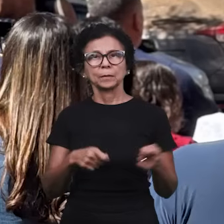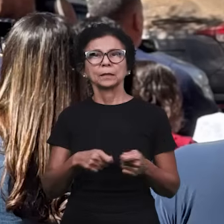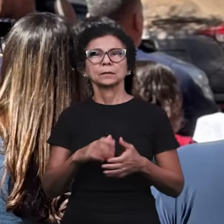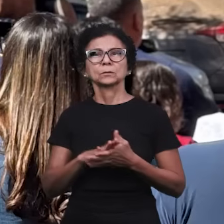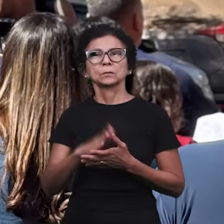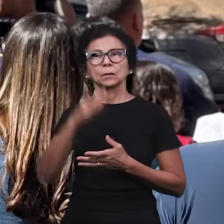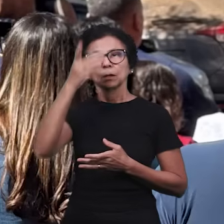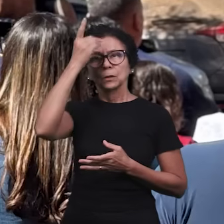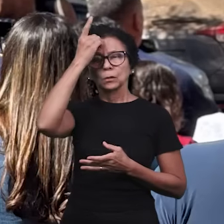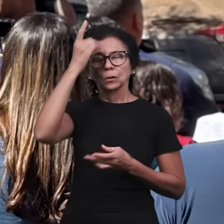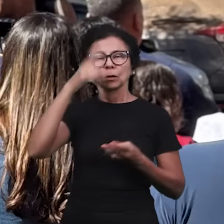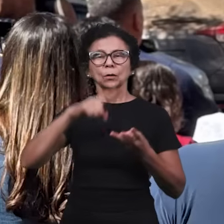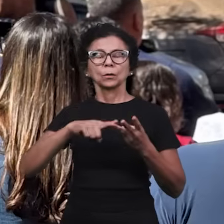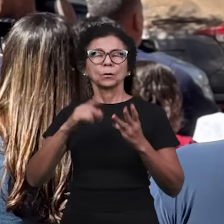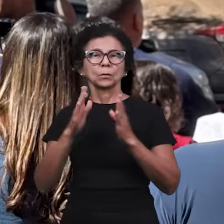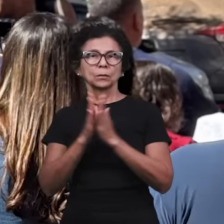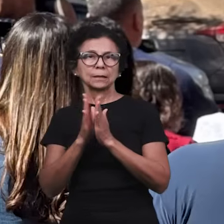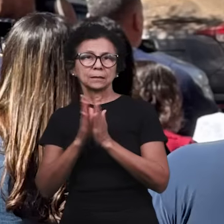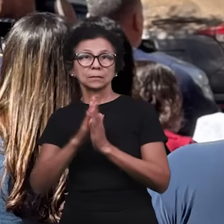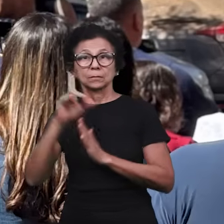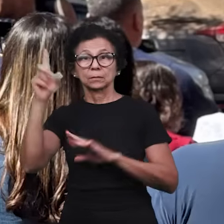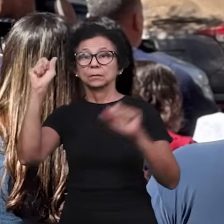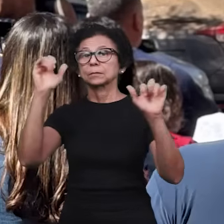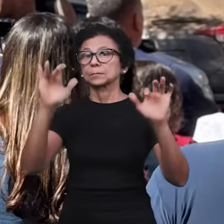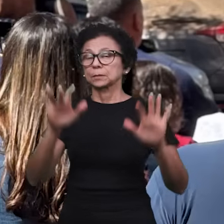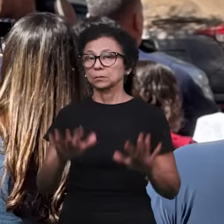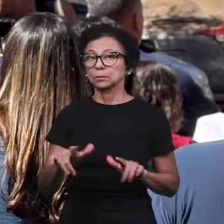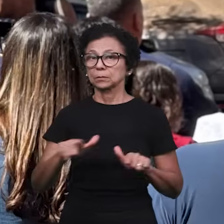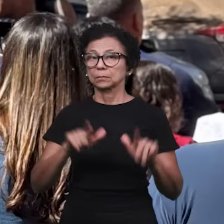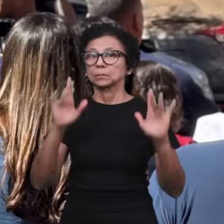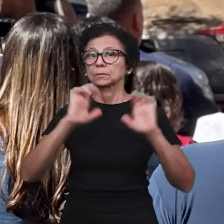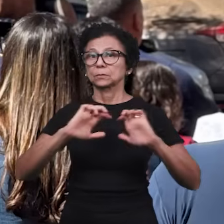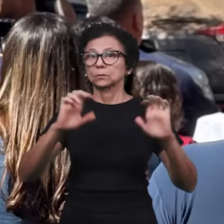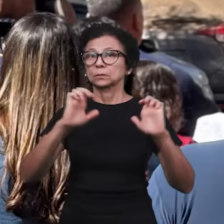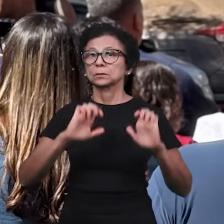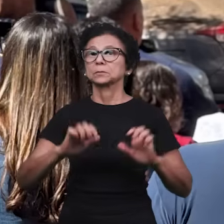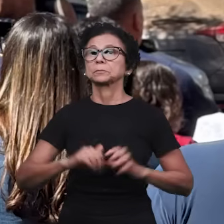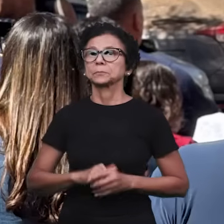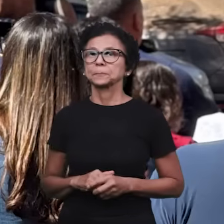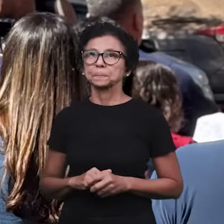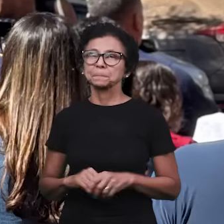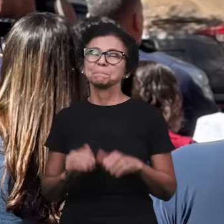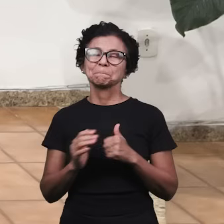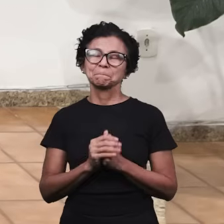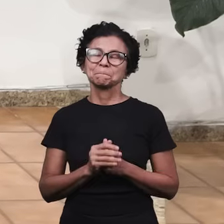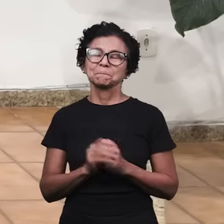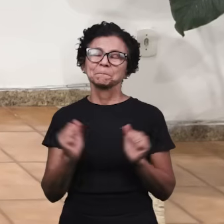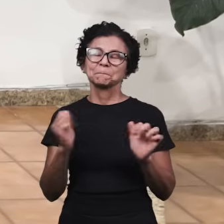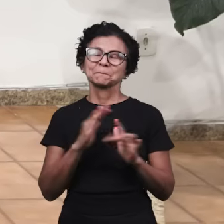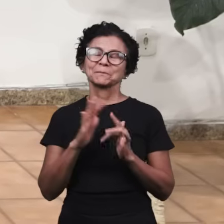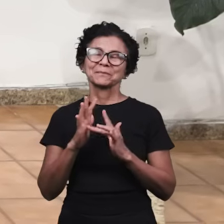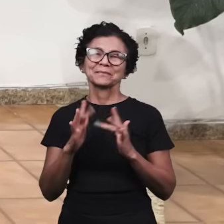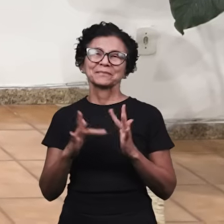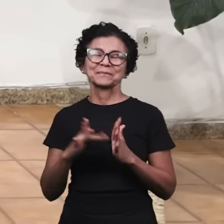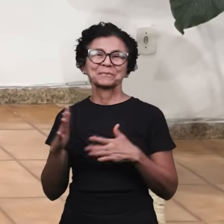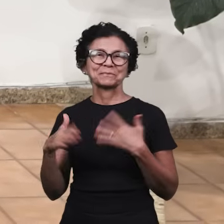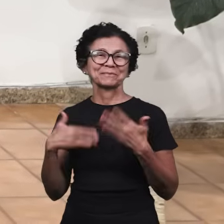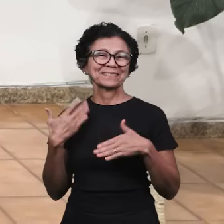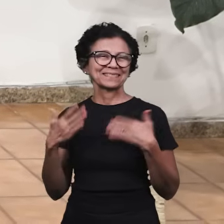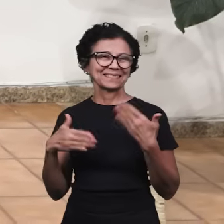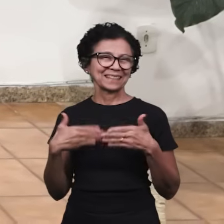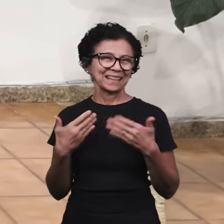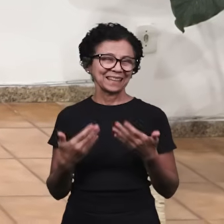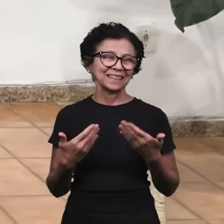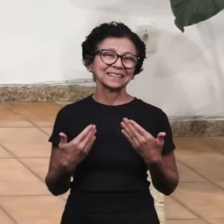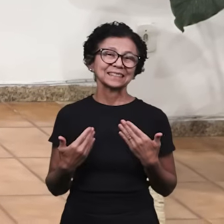nos dons e orações. O Senhor tem operado grandemente nos trabalhos de evangelizações realizados. Amém, glória a Jesus. Nós